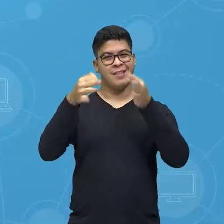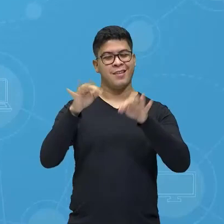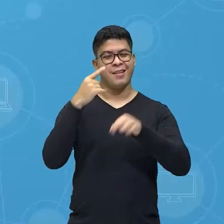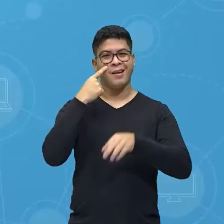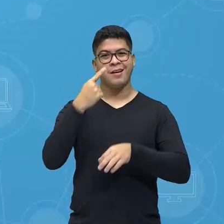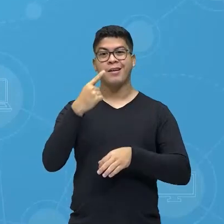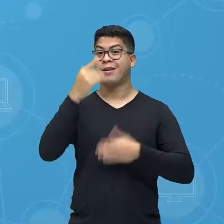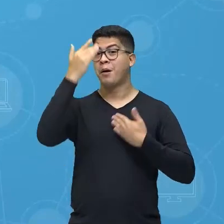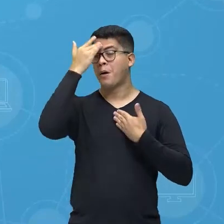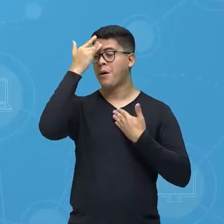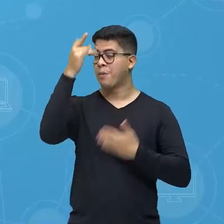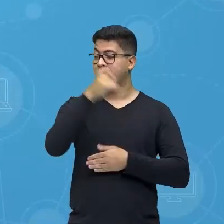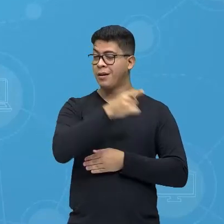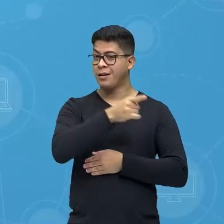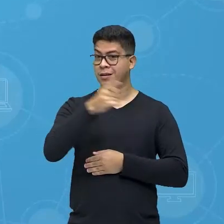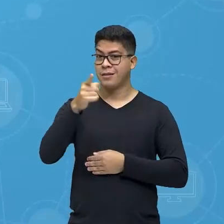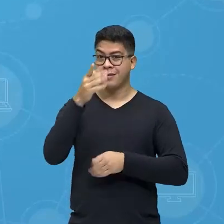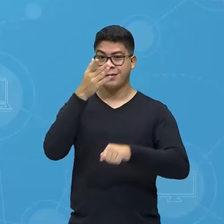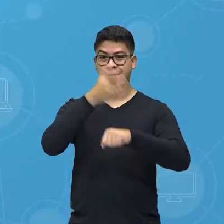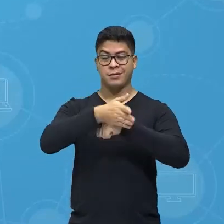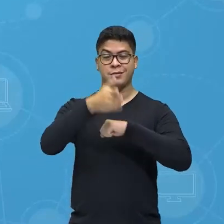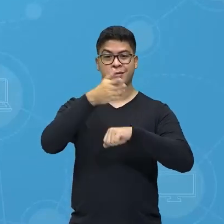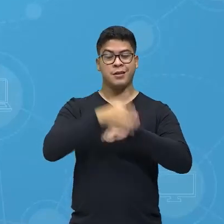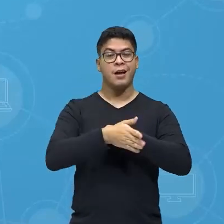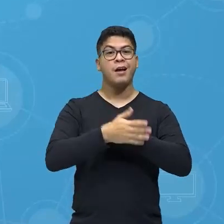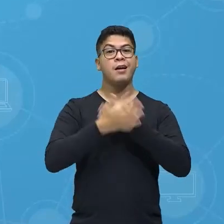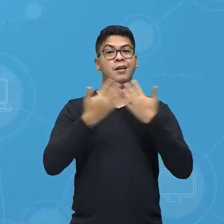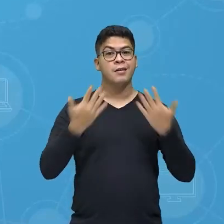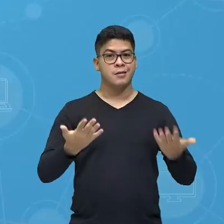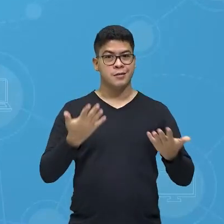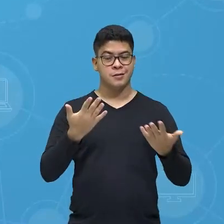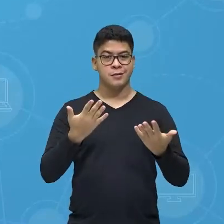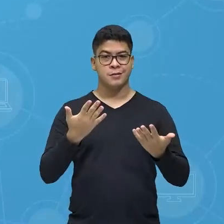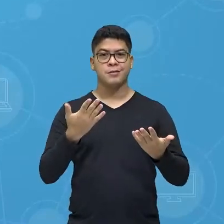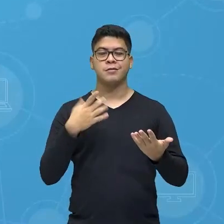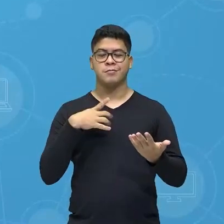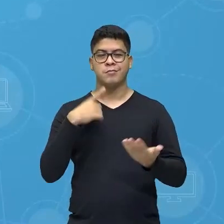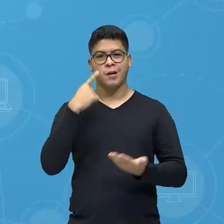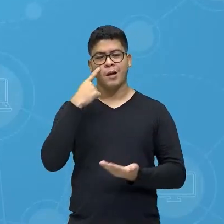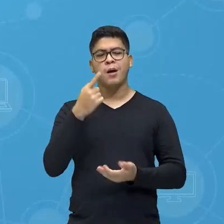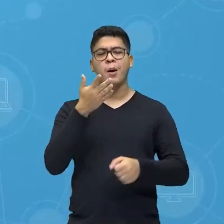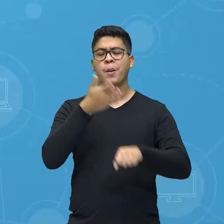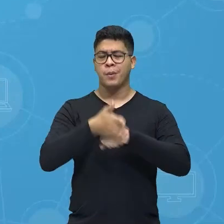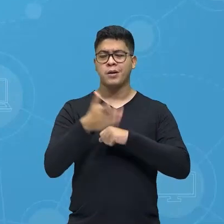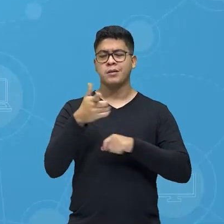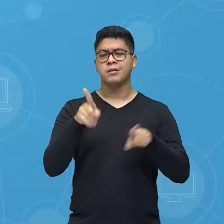Então, muito obrigada pela participação de vocês. Participem das próximas